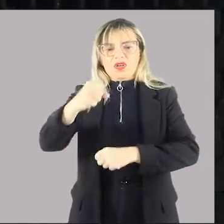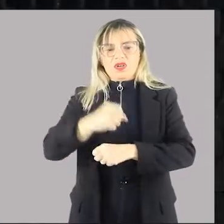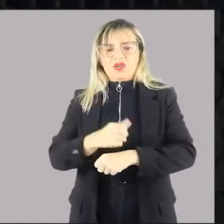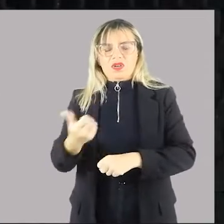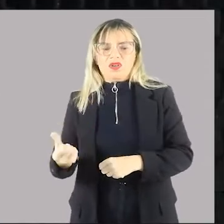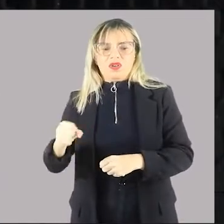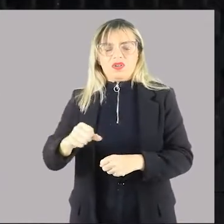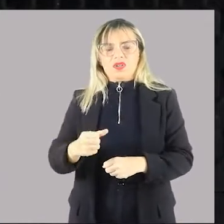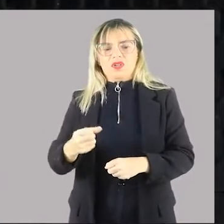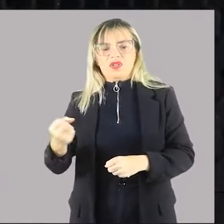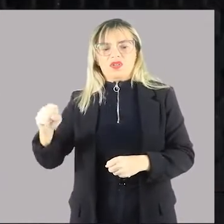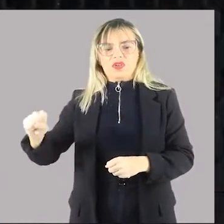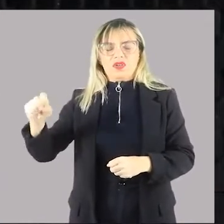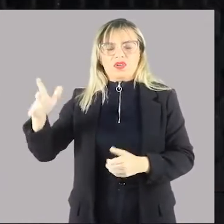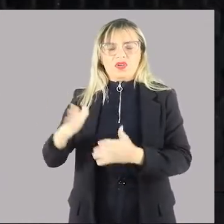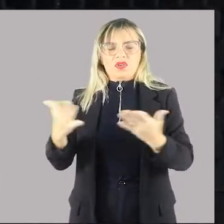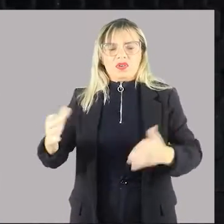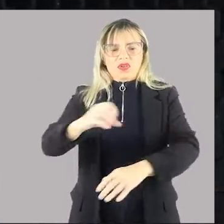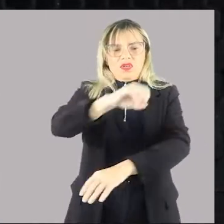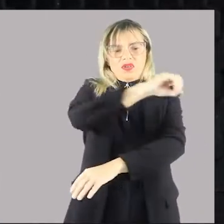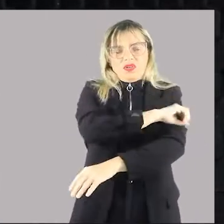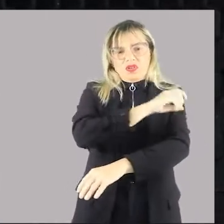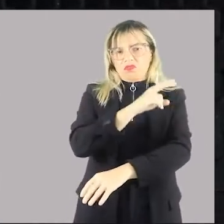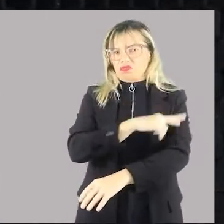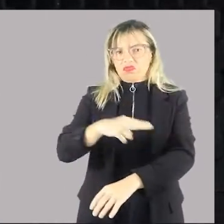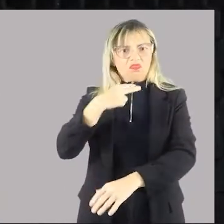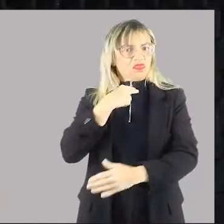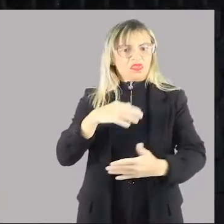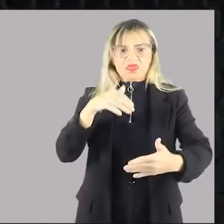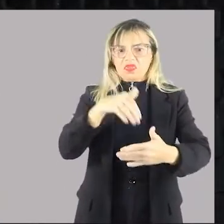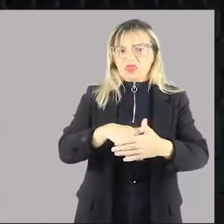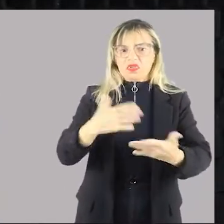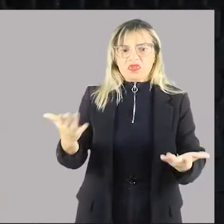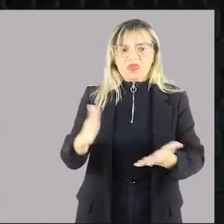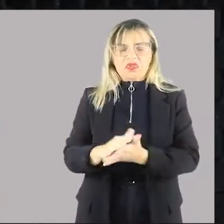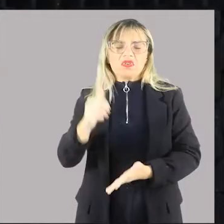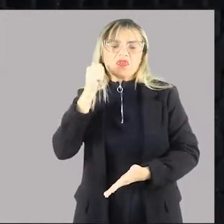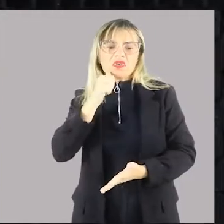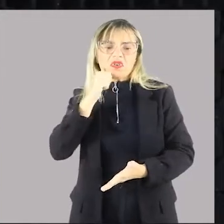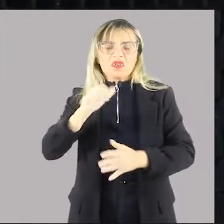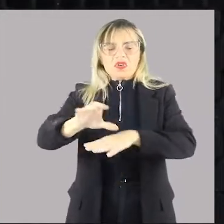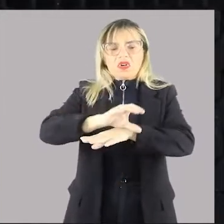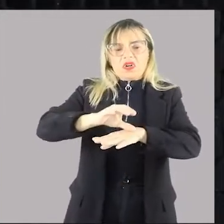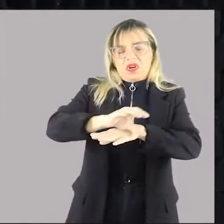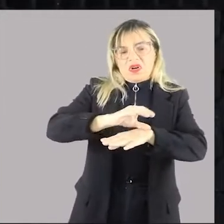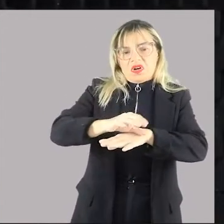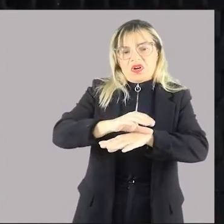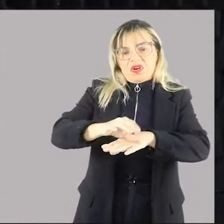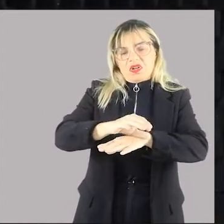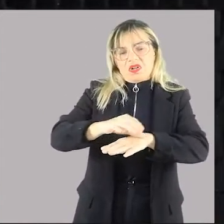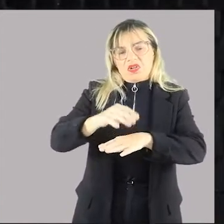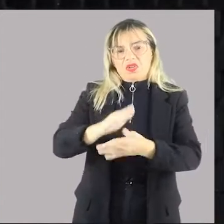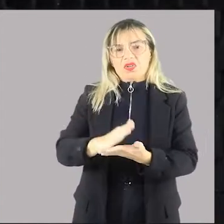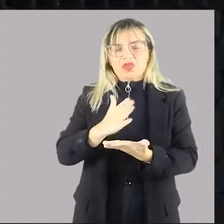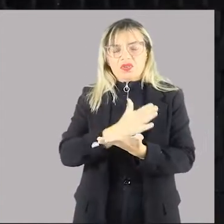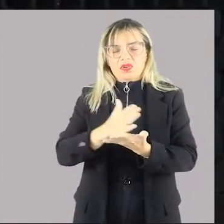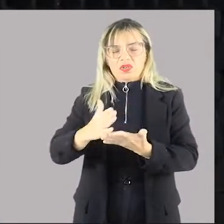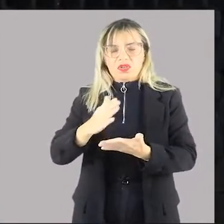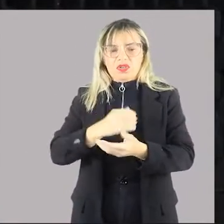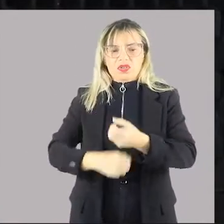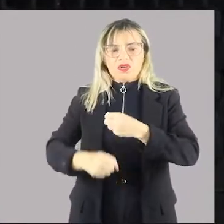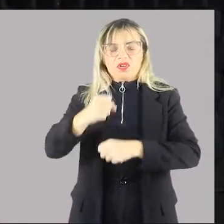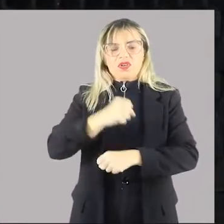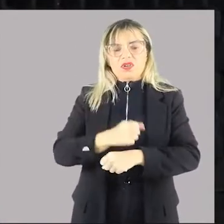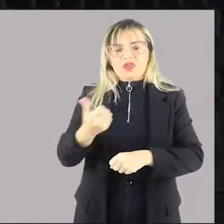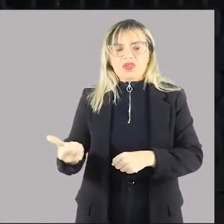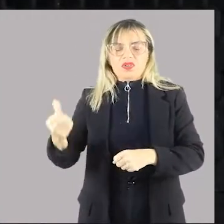não podiam votar. Mulheres só foram votar no Brasil a partir da Constituição de 1934. Então,